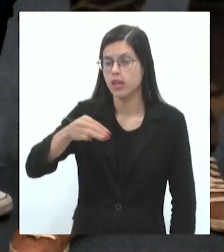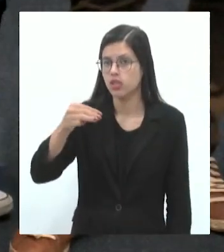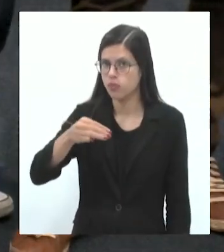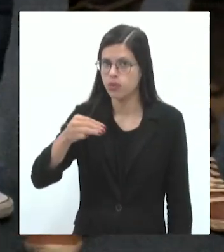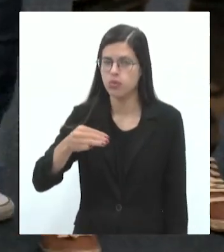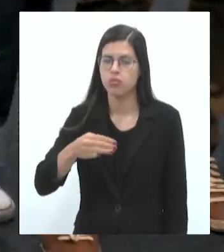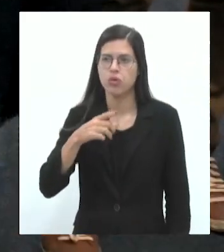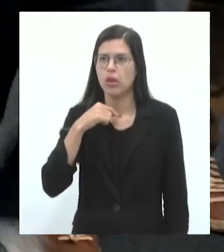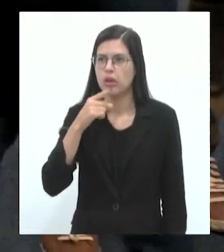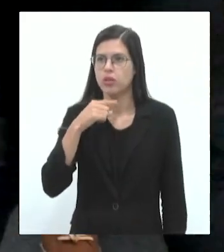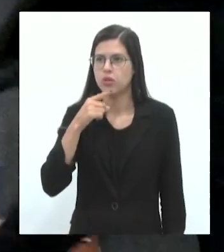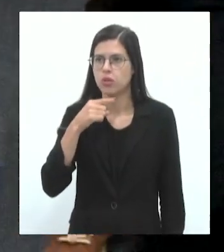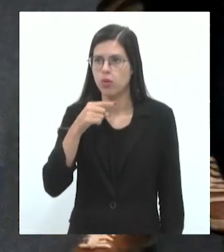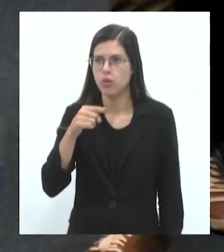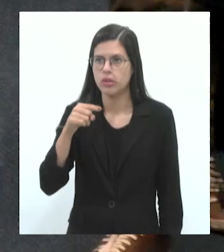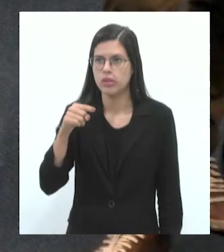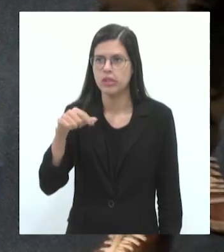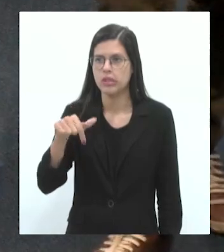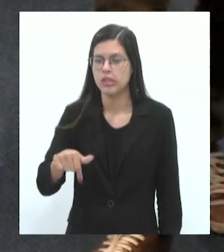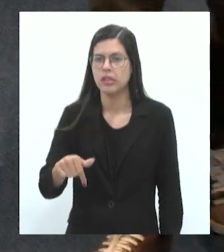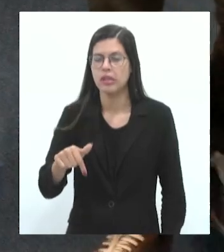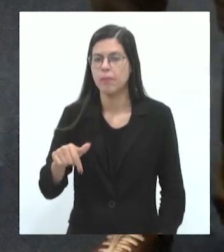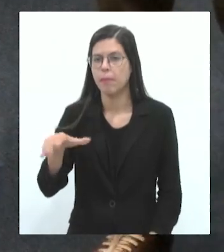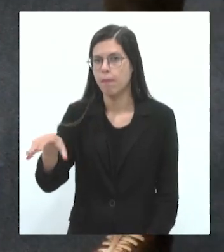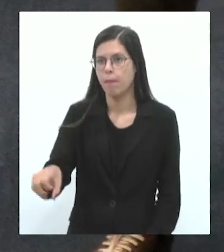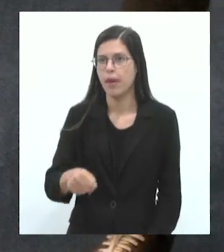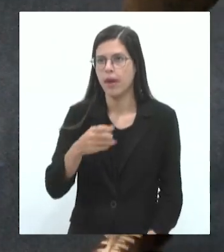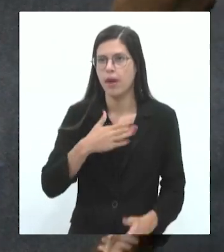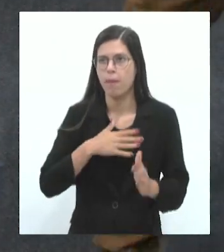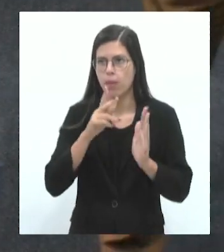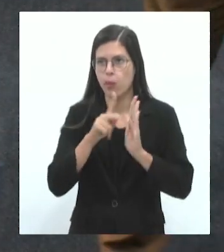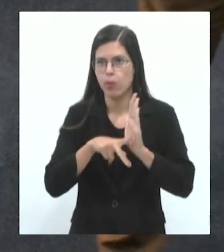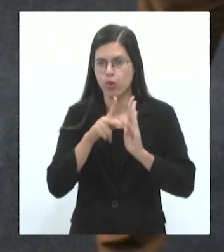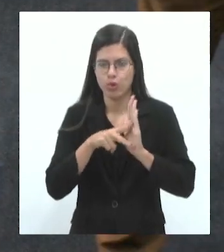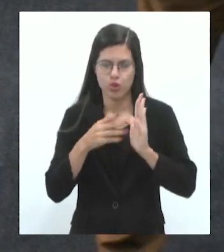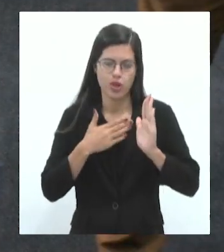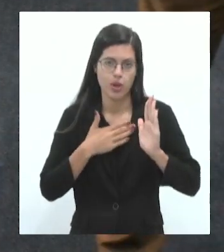meu projeto, já passou. É só para declarar voto